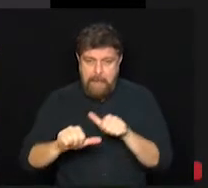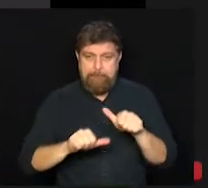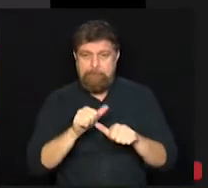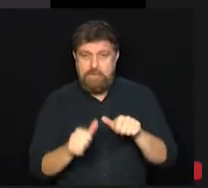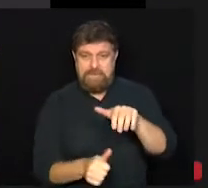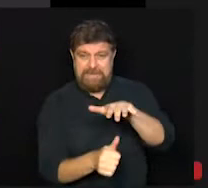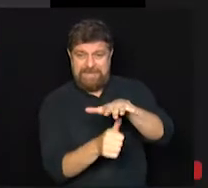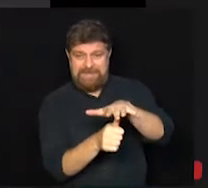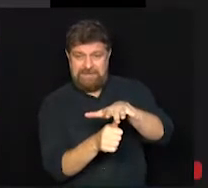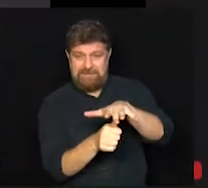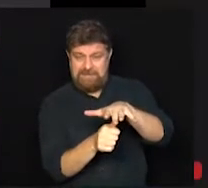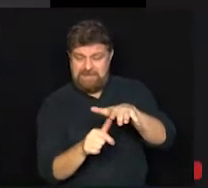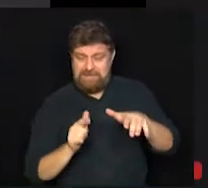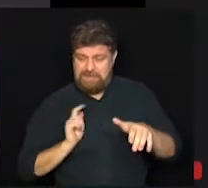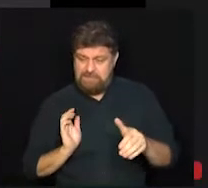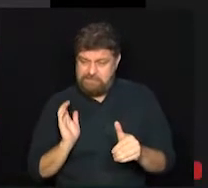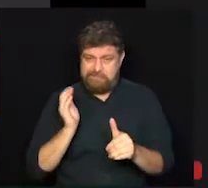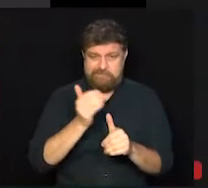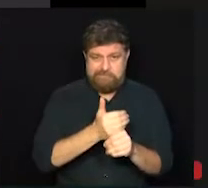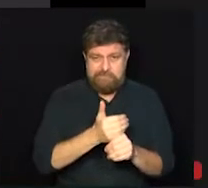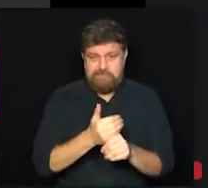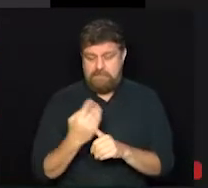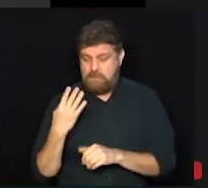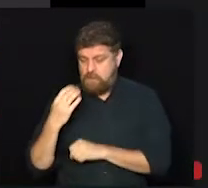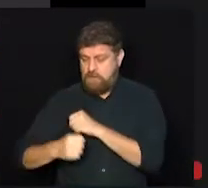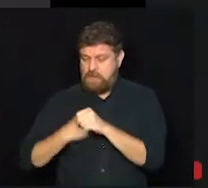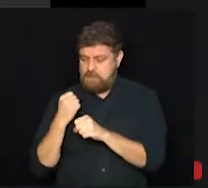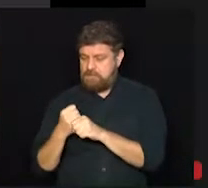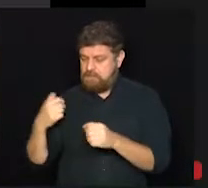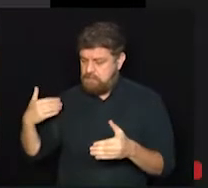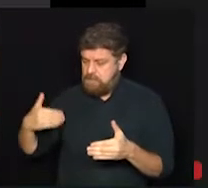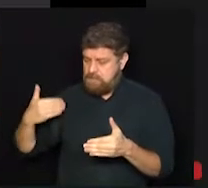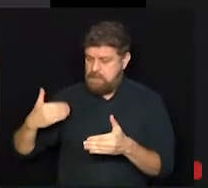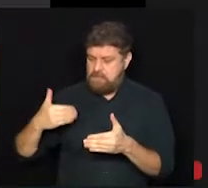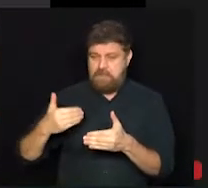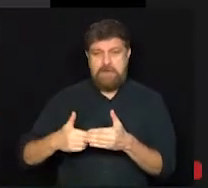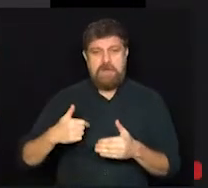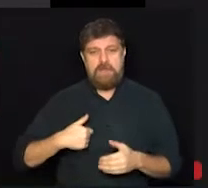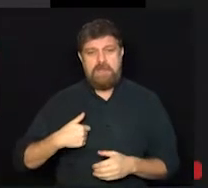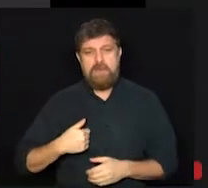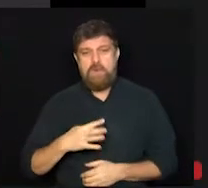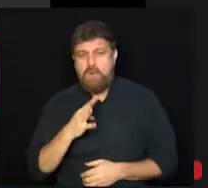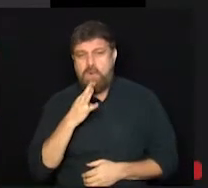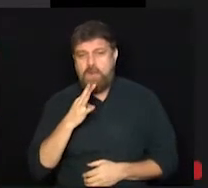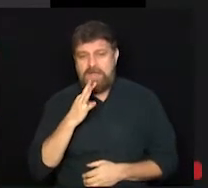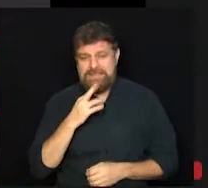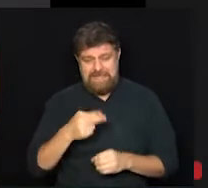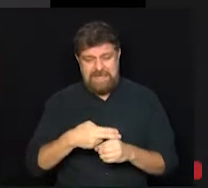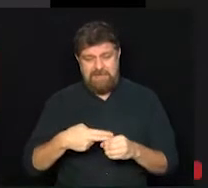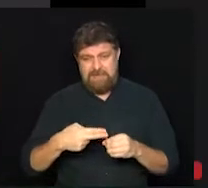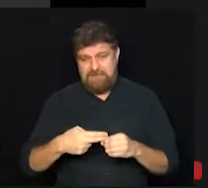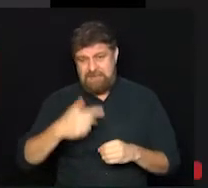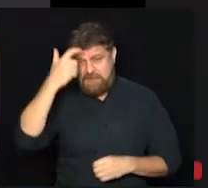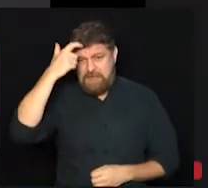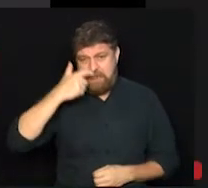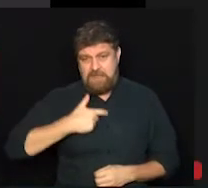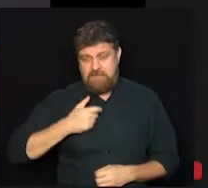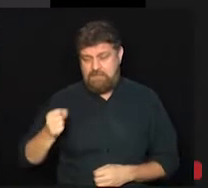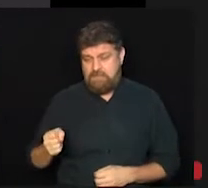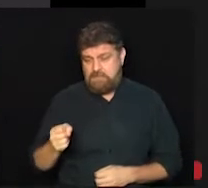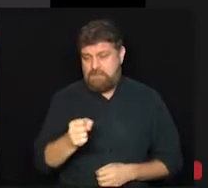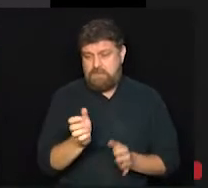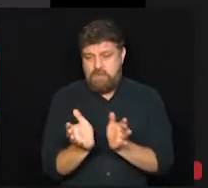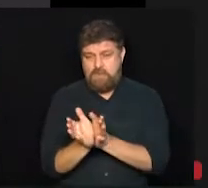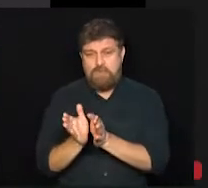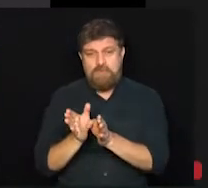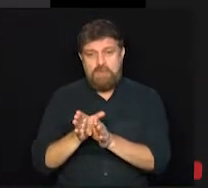que me permitiu durante esses 4 anos, não só conhecer a universidade como um todo, mas acabei sendo indicada como membro do Conselho Estadual